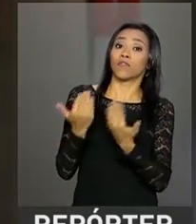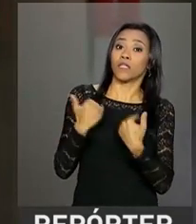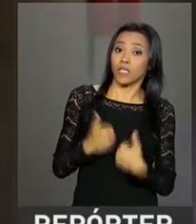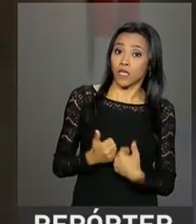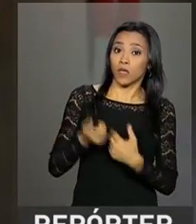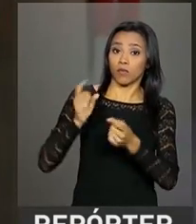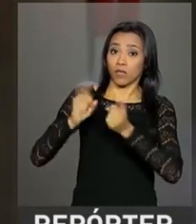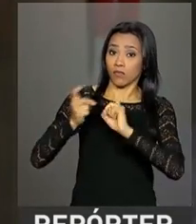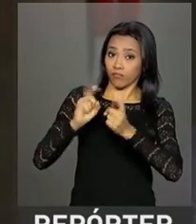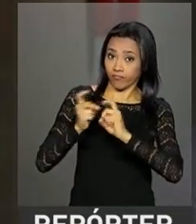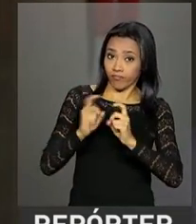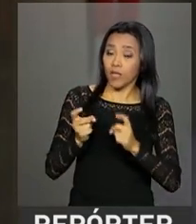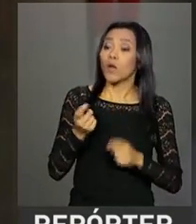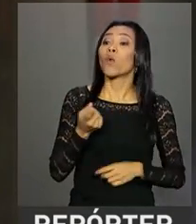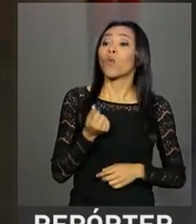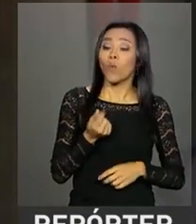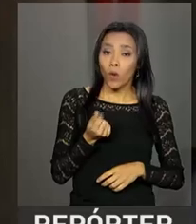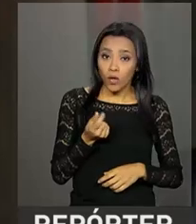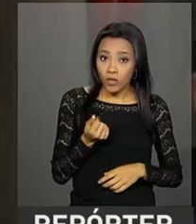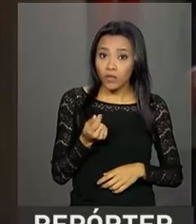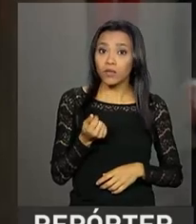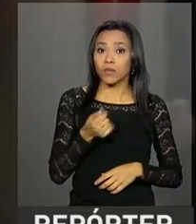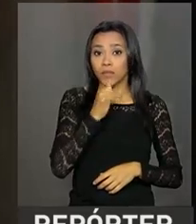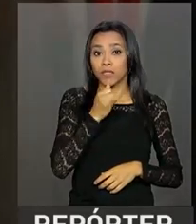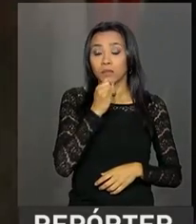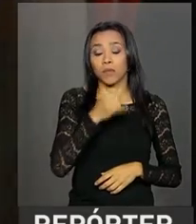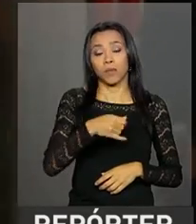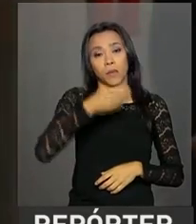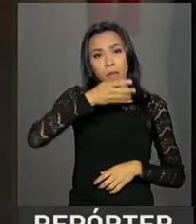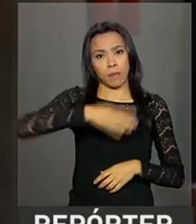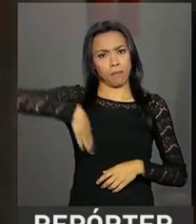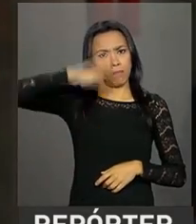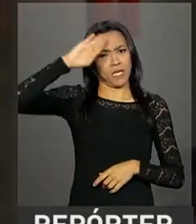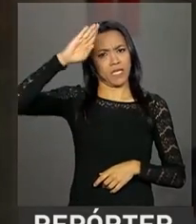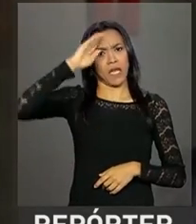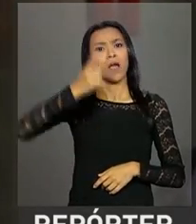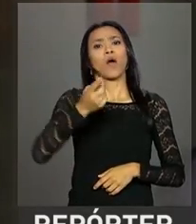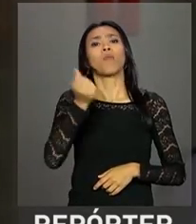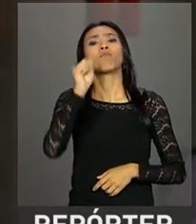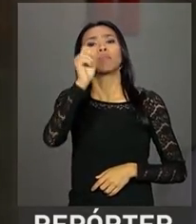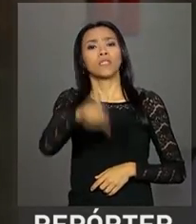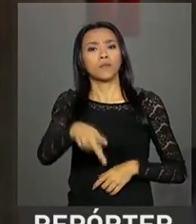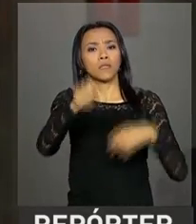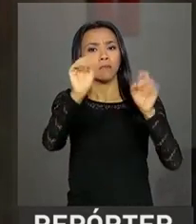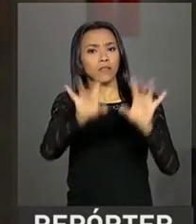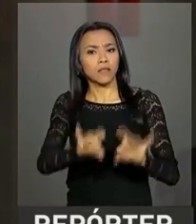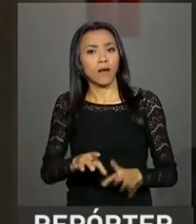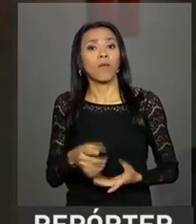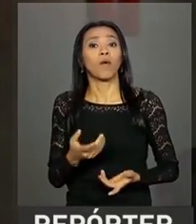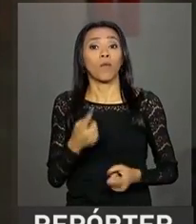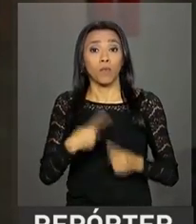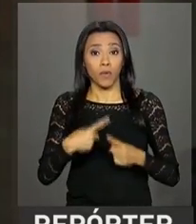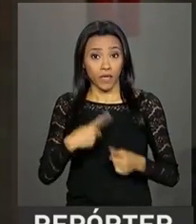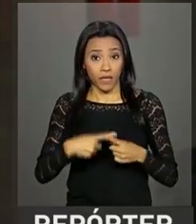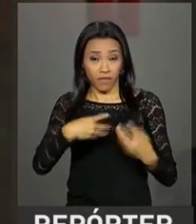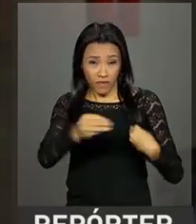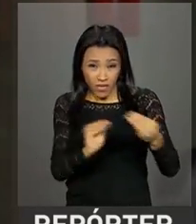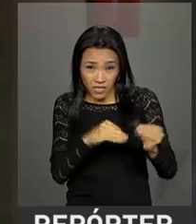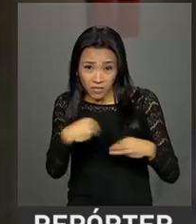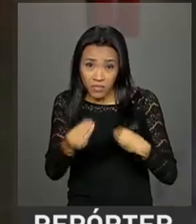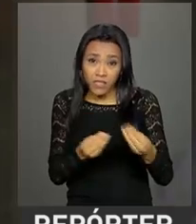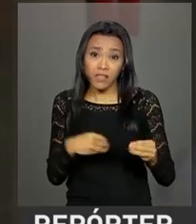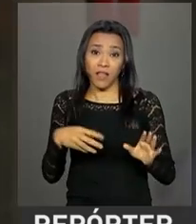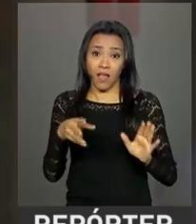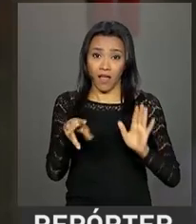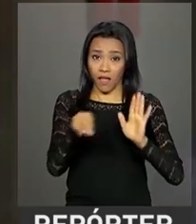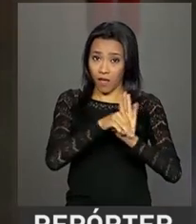quanto custa, por exemplo, uma aposentadoria especial para os militares, porque toda mudança que fizer flexibilizando a PEC, ela